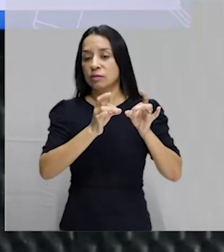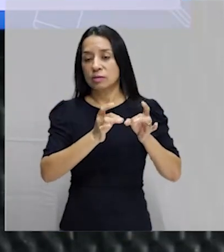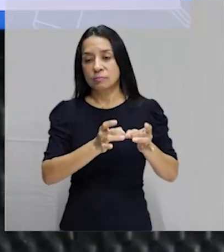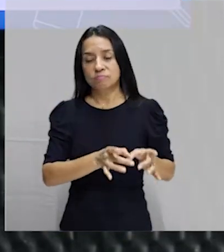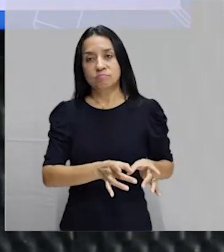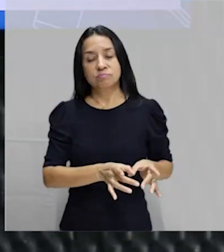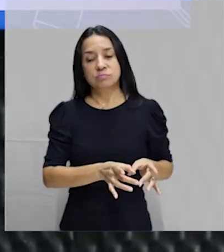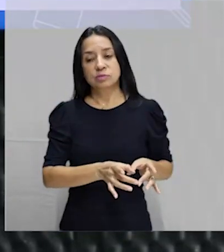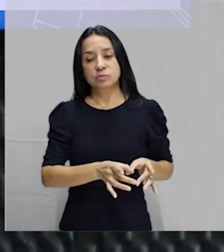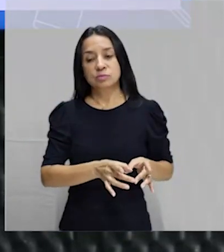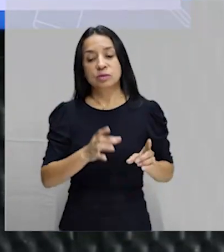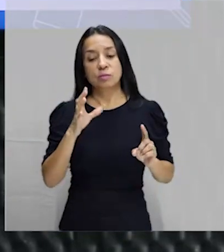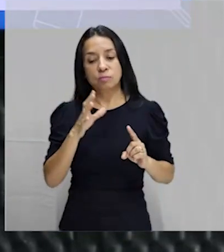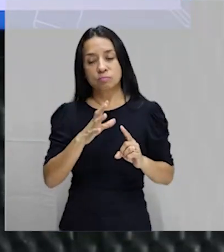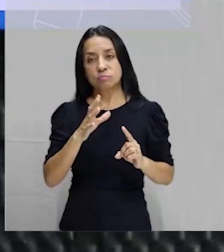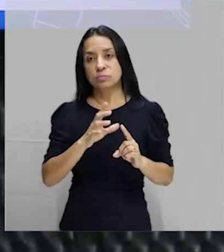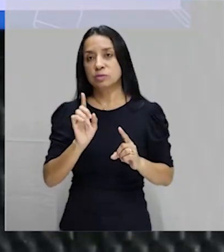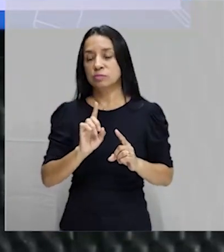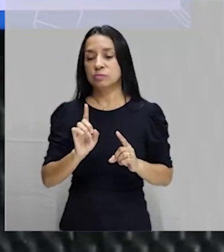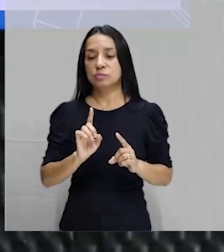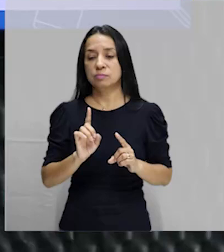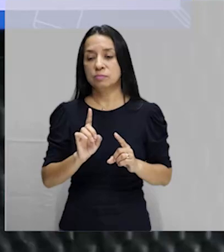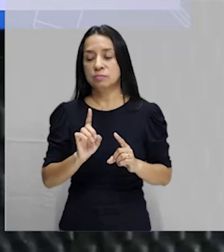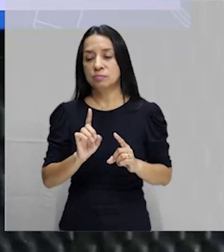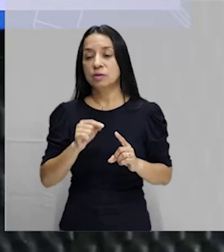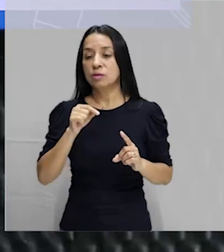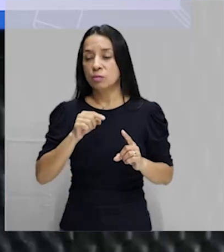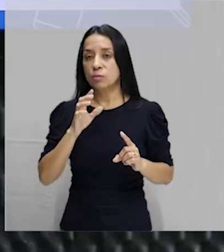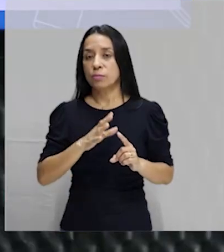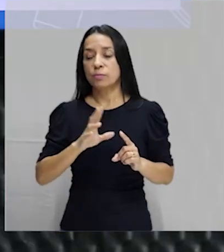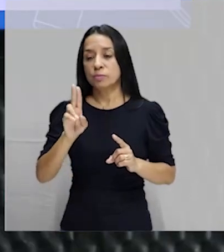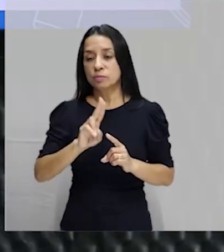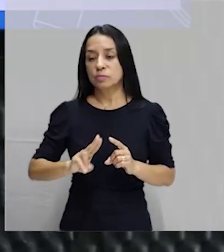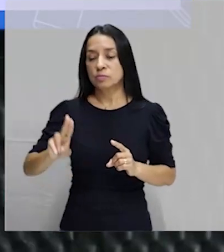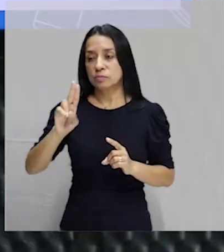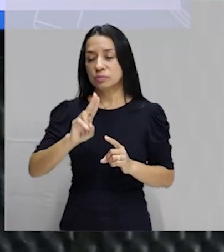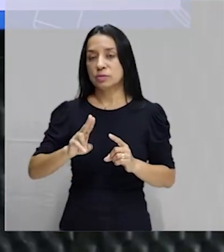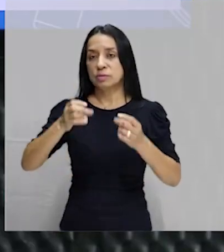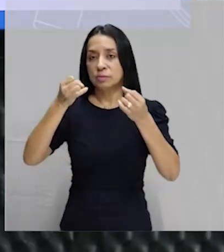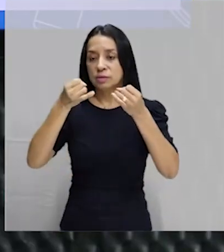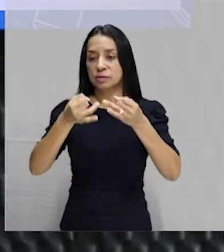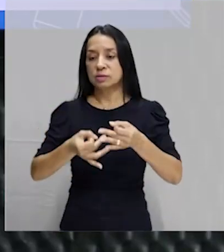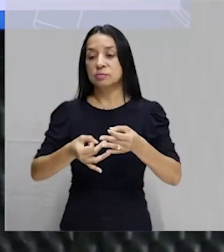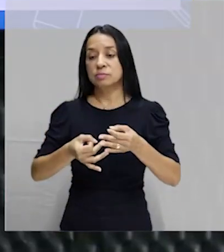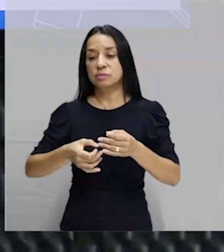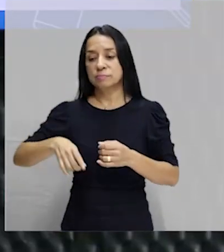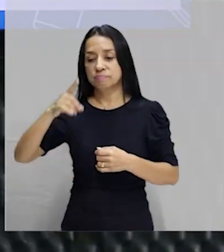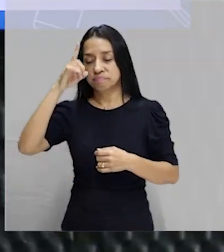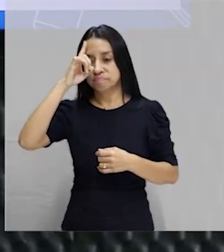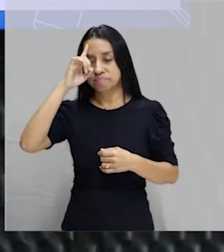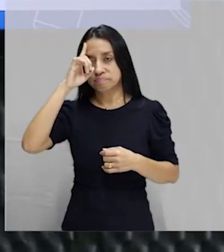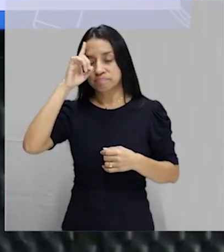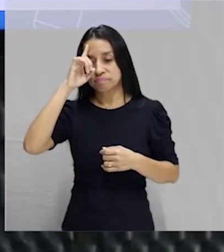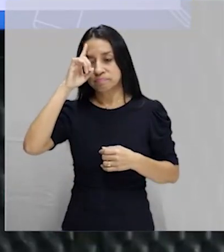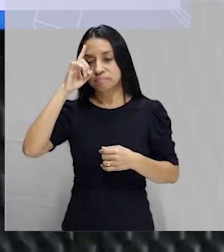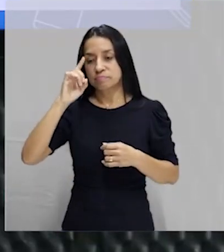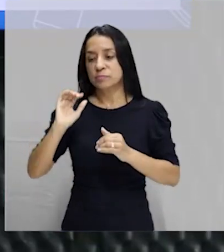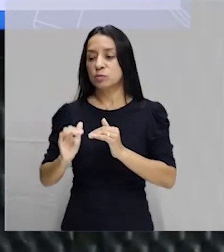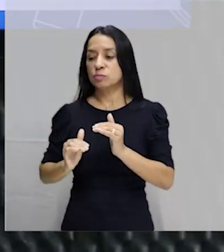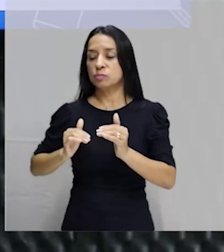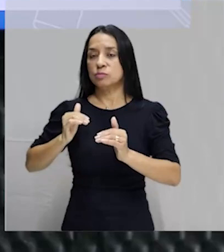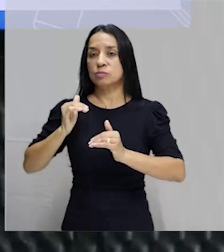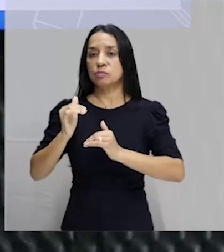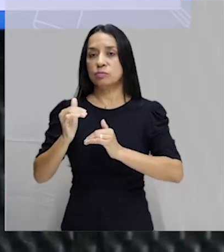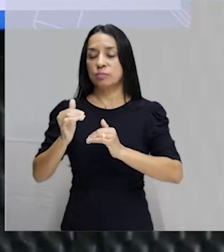mito. Pelo contrário, o mito eles vão utilizar para explicar o seu cotidiano. Eles superam